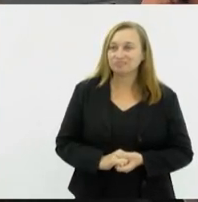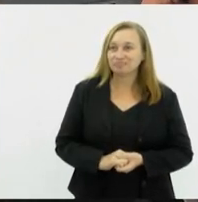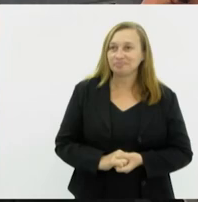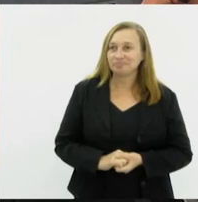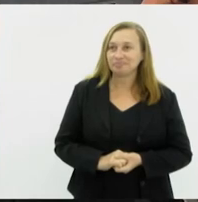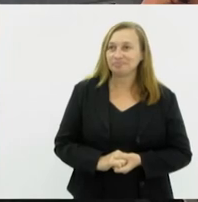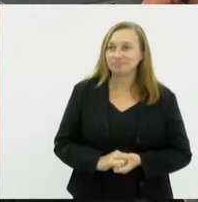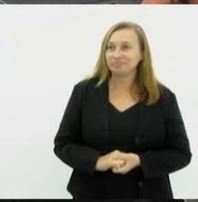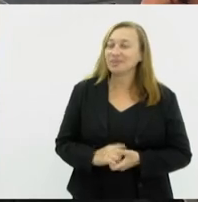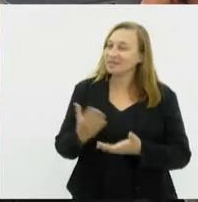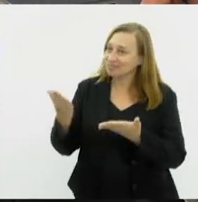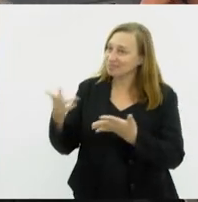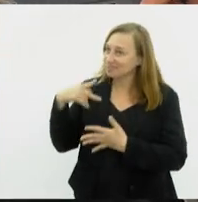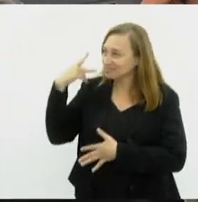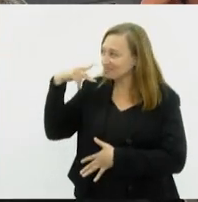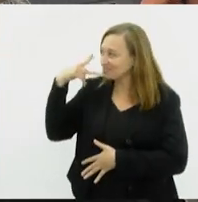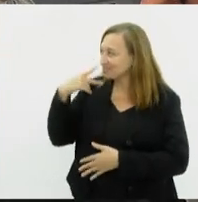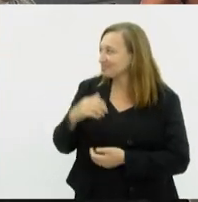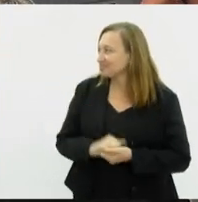A parte, vereador.